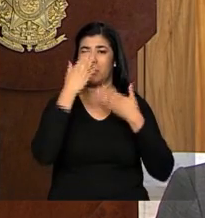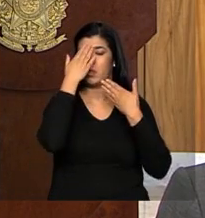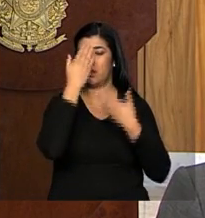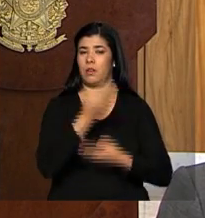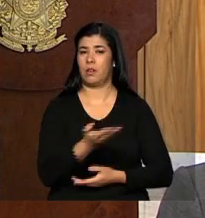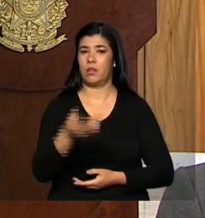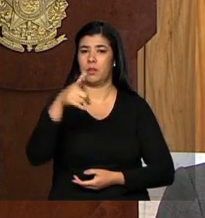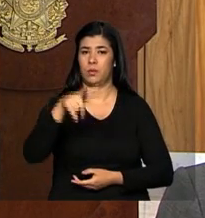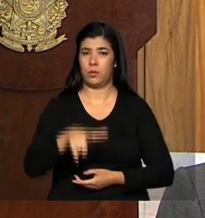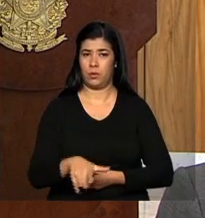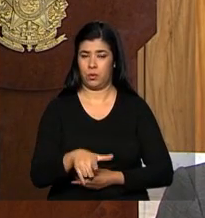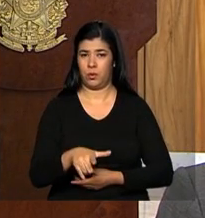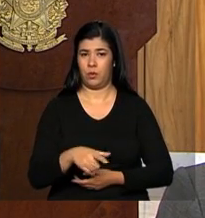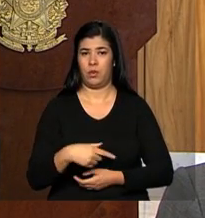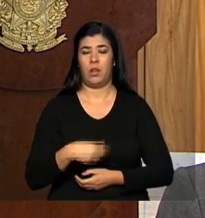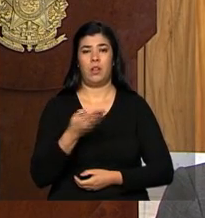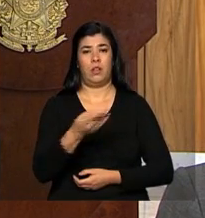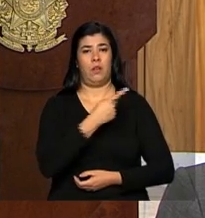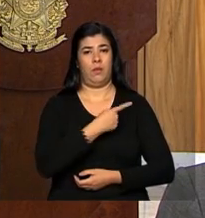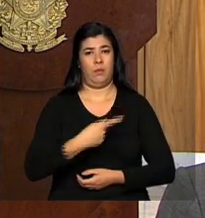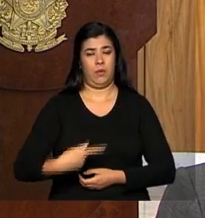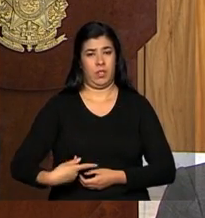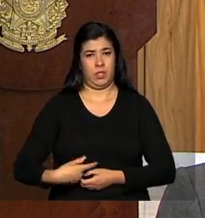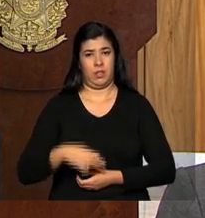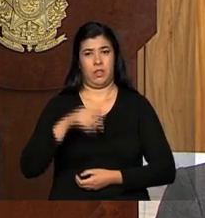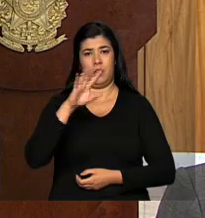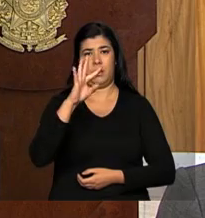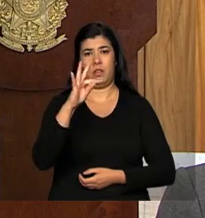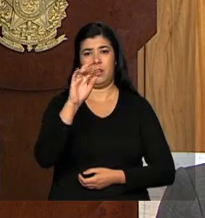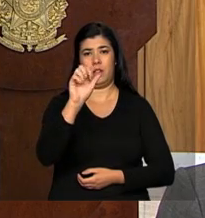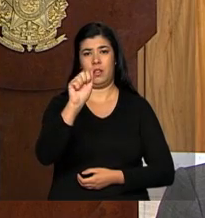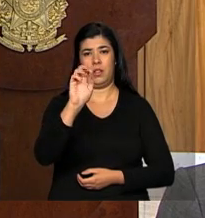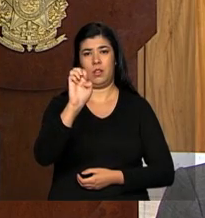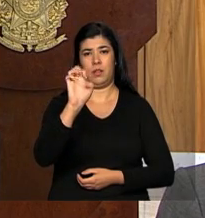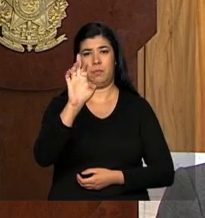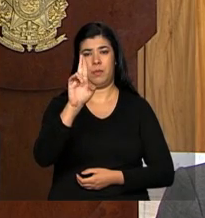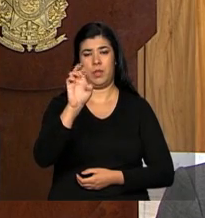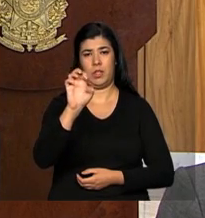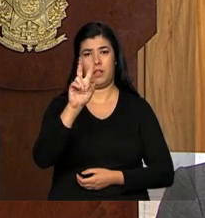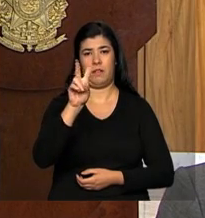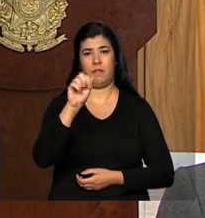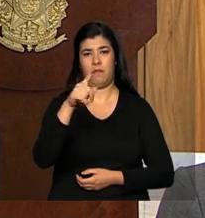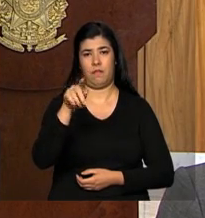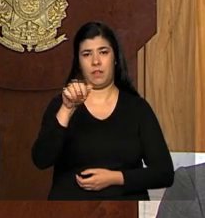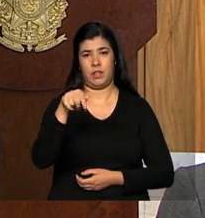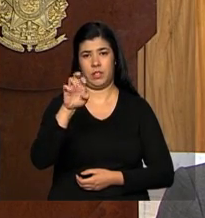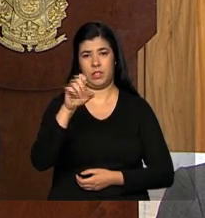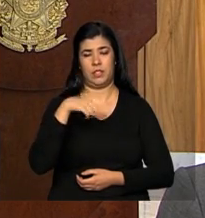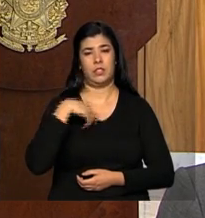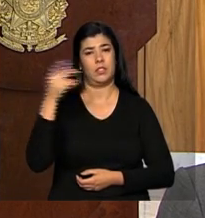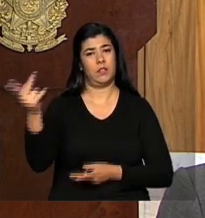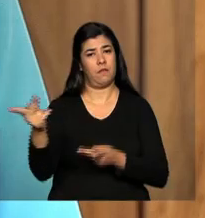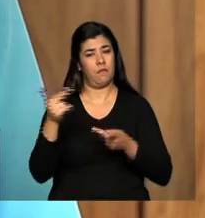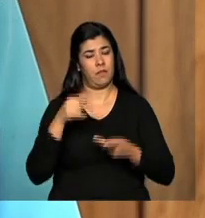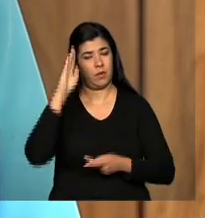vez mais ao presidente Tabaré Vásquez por sua visita aqui ao Brasil com a sua